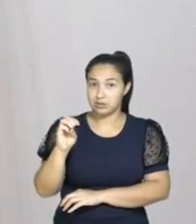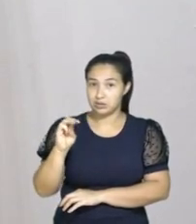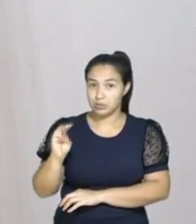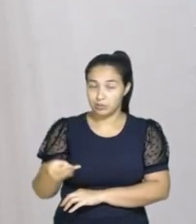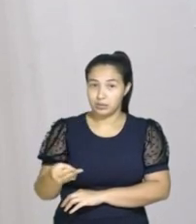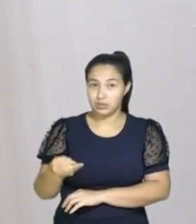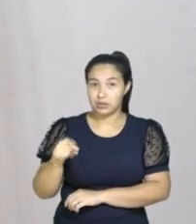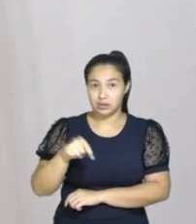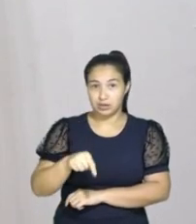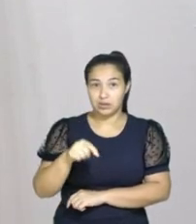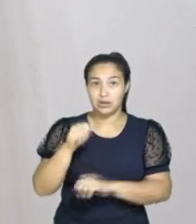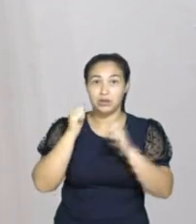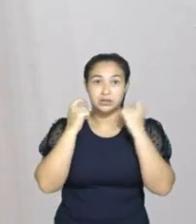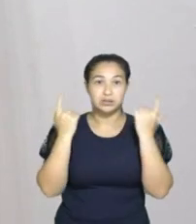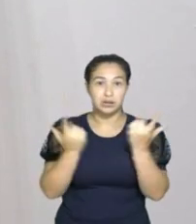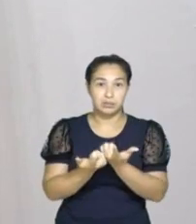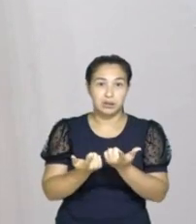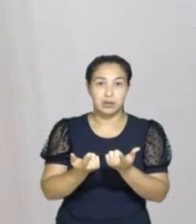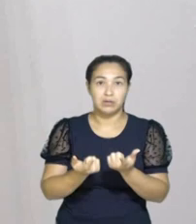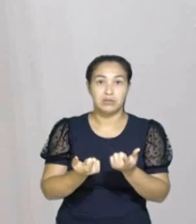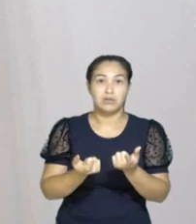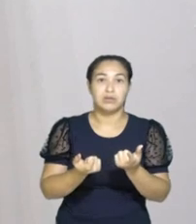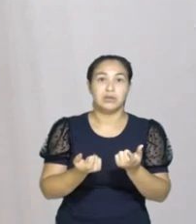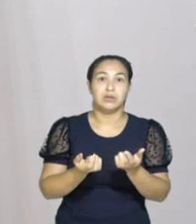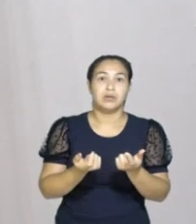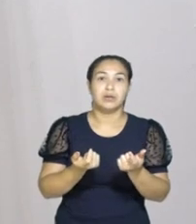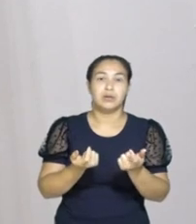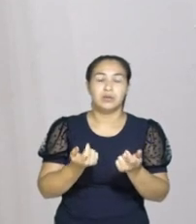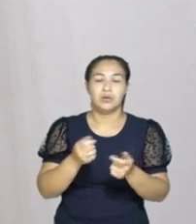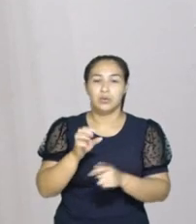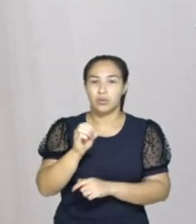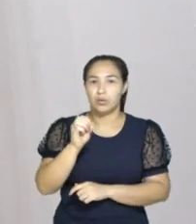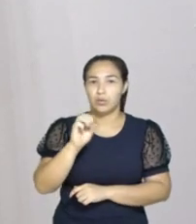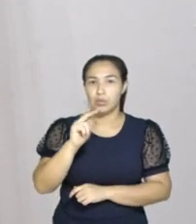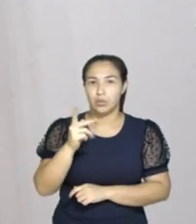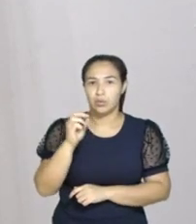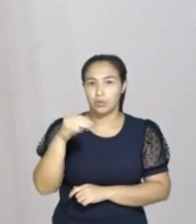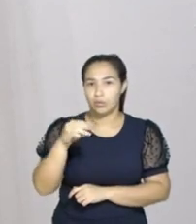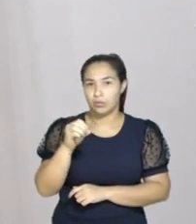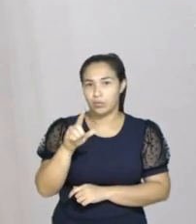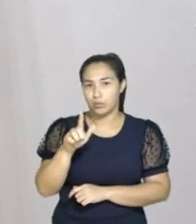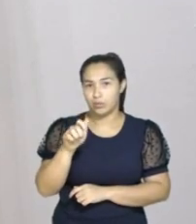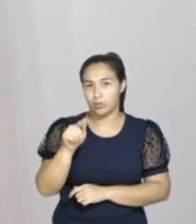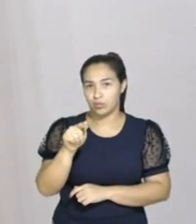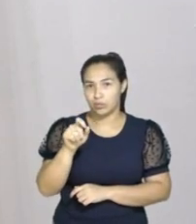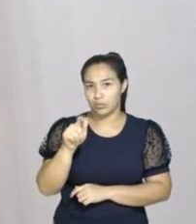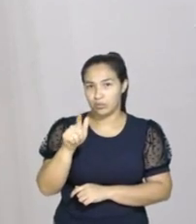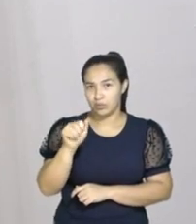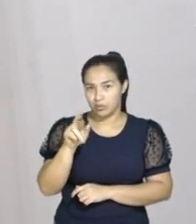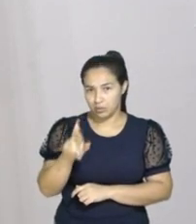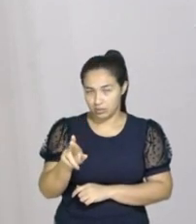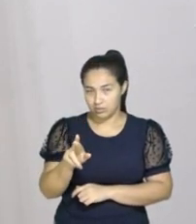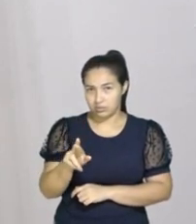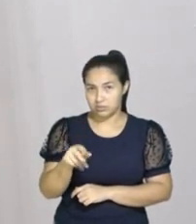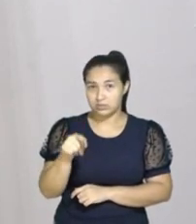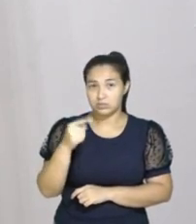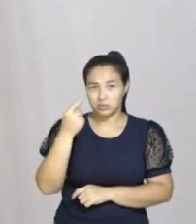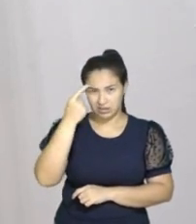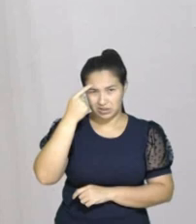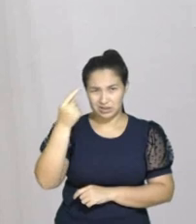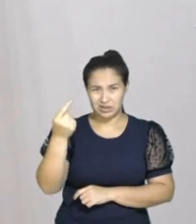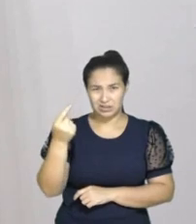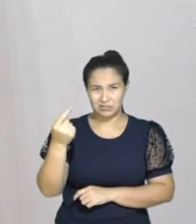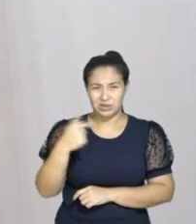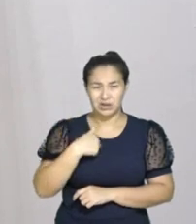foi homologando homologando homologando decisões do governo passado que quem nos acompanhou aqui sabe o que